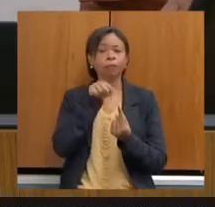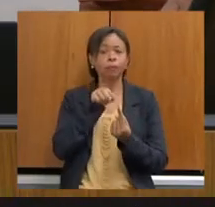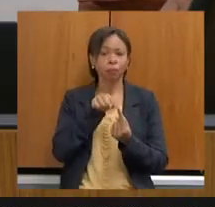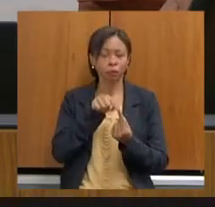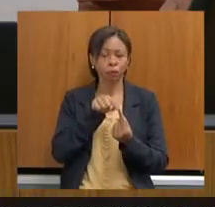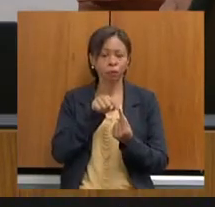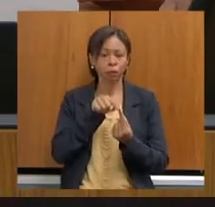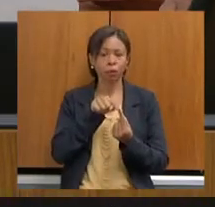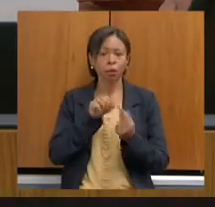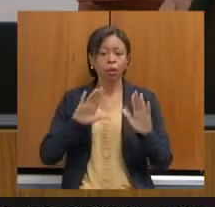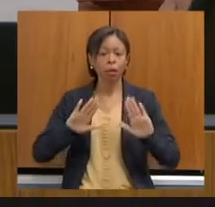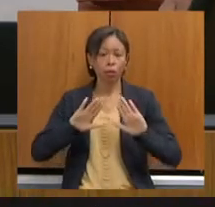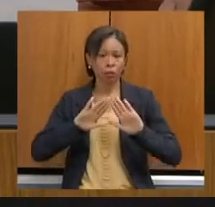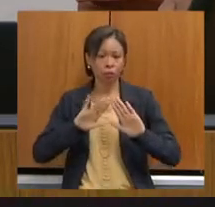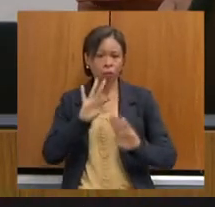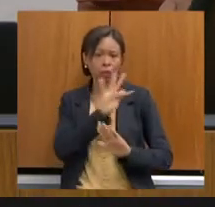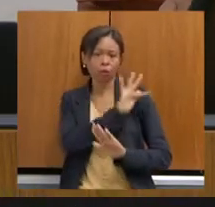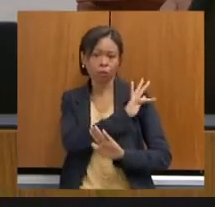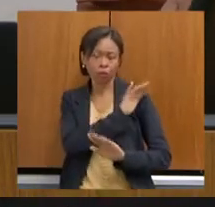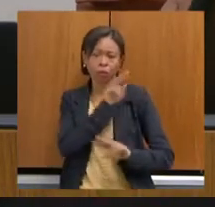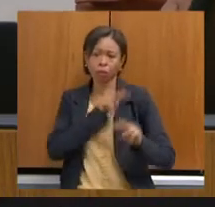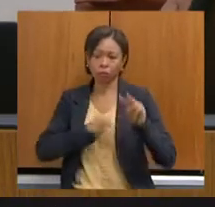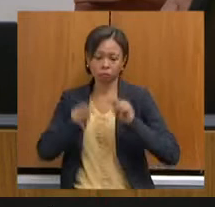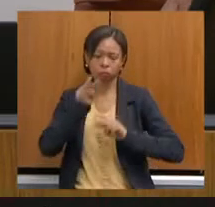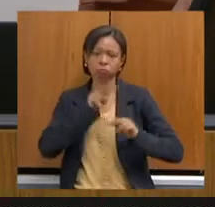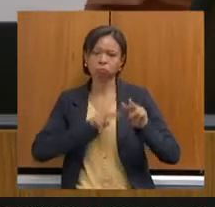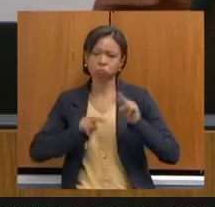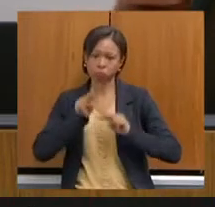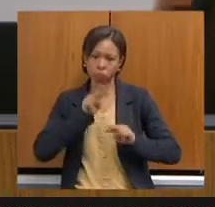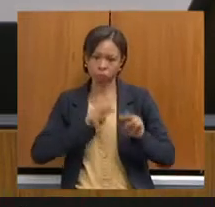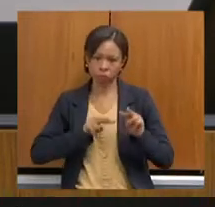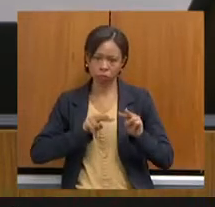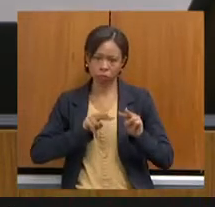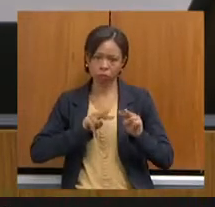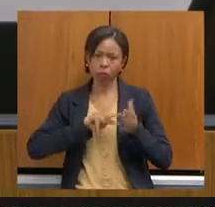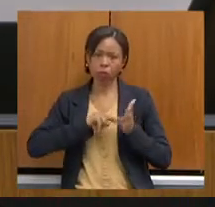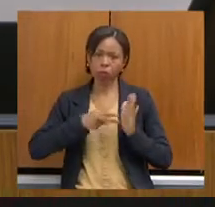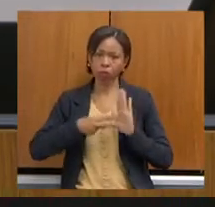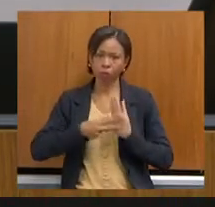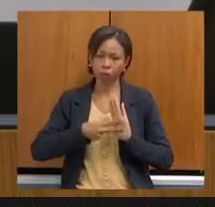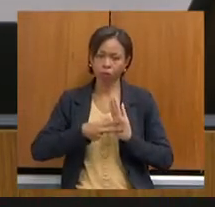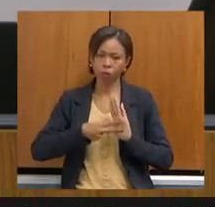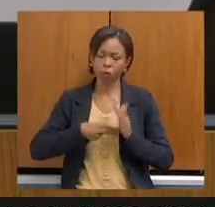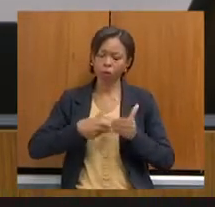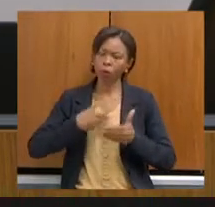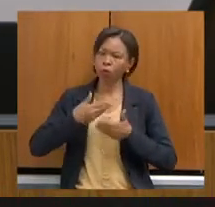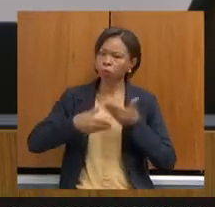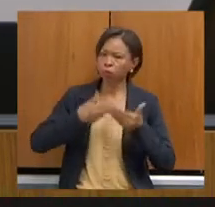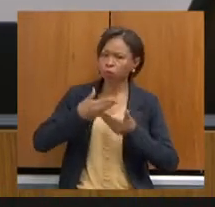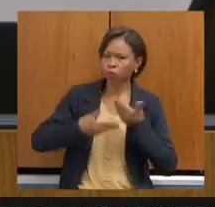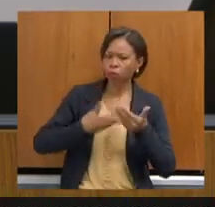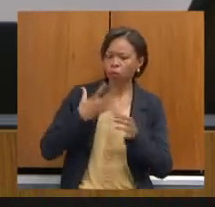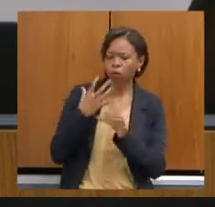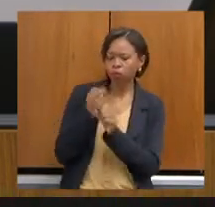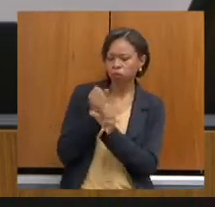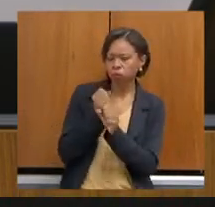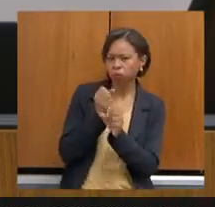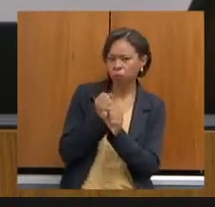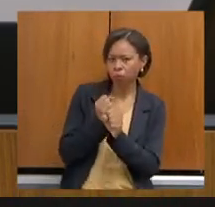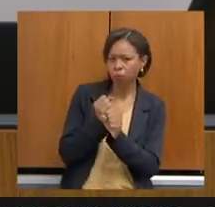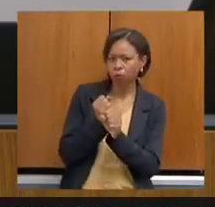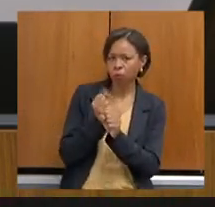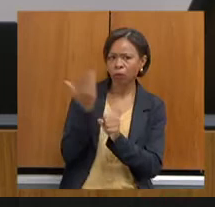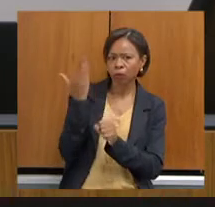Assembleia fiscaliza o que é processo de prestação de contas instituída em Minas Gerais pela Emenda